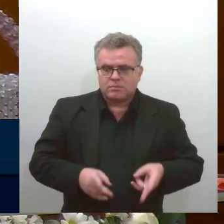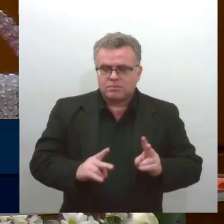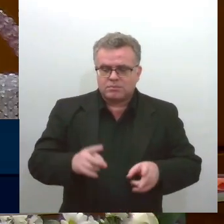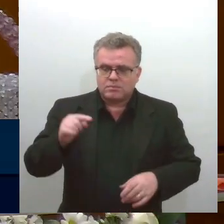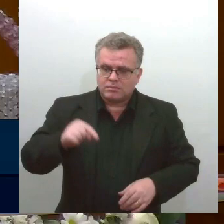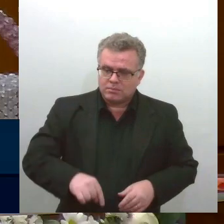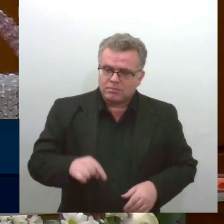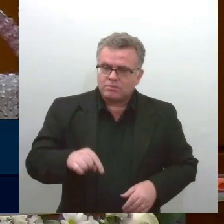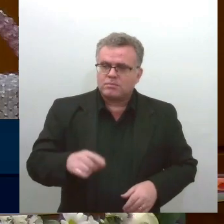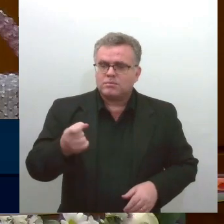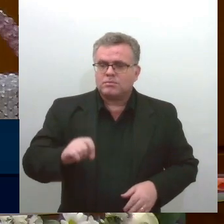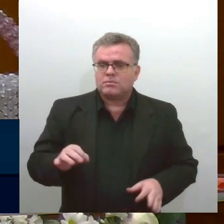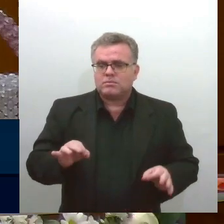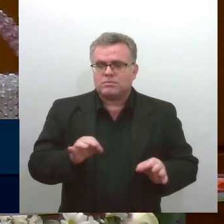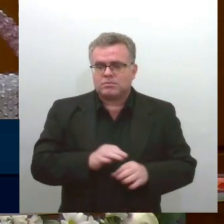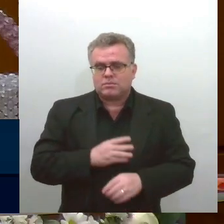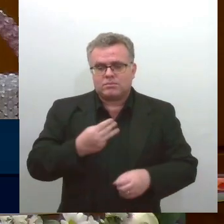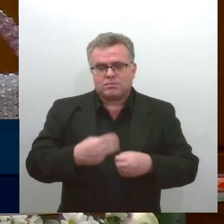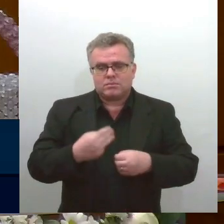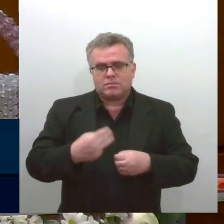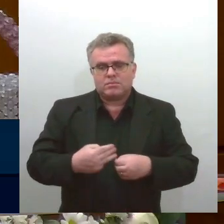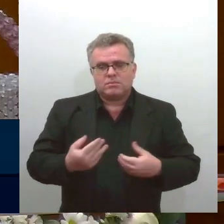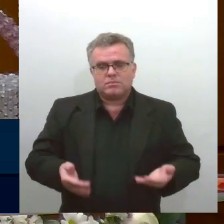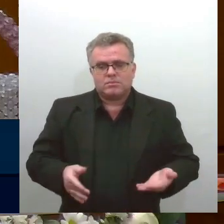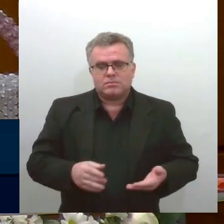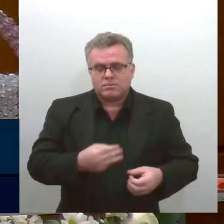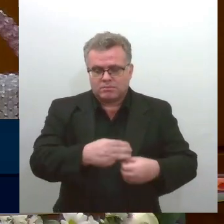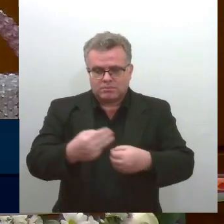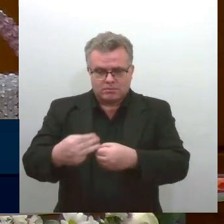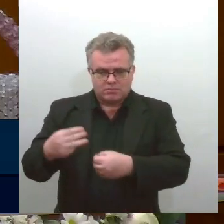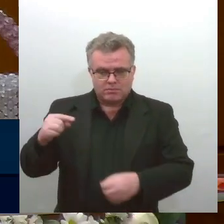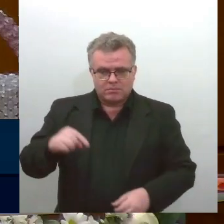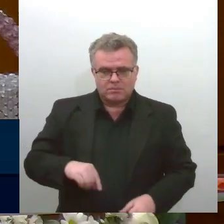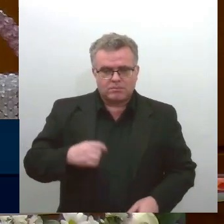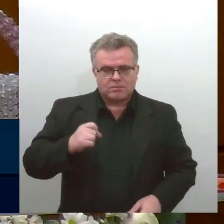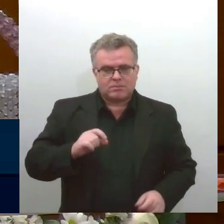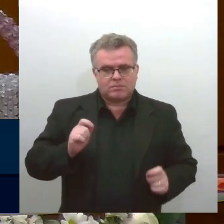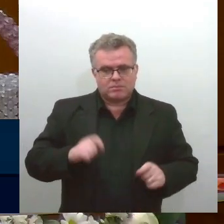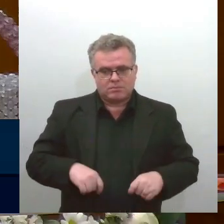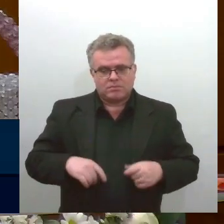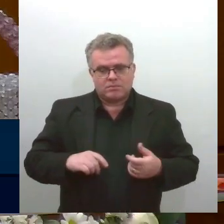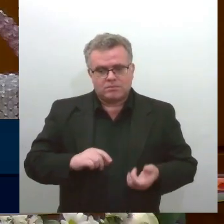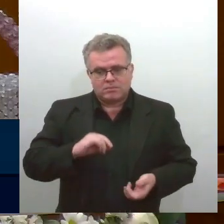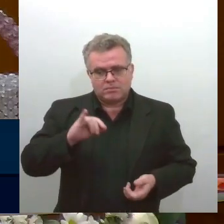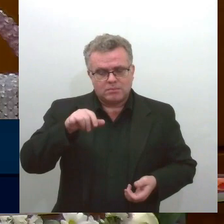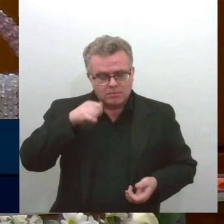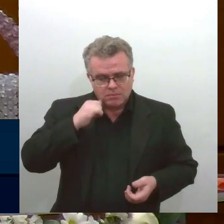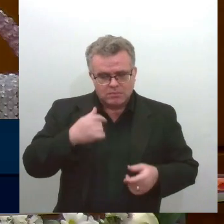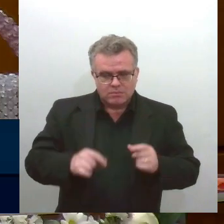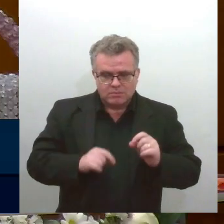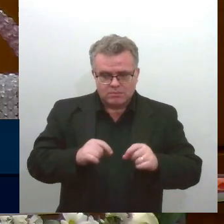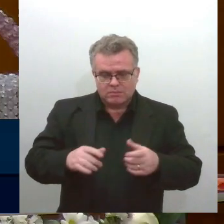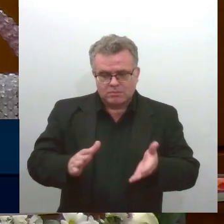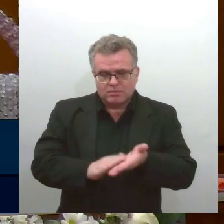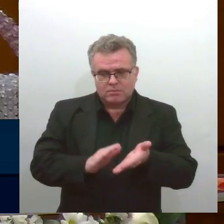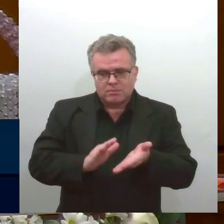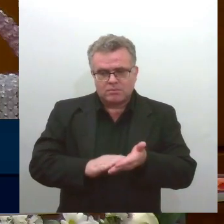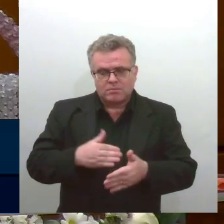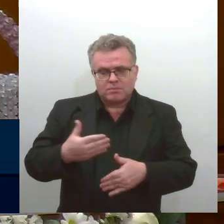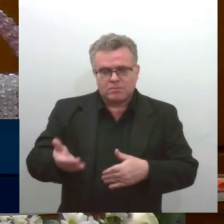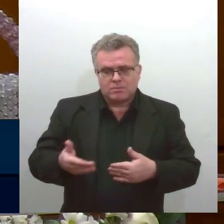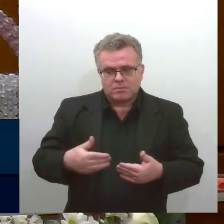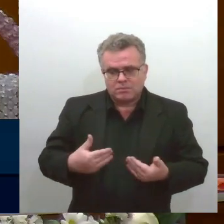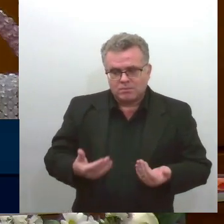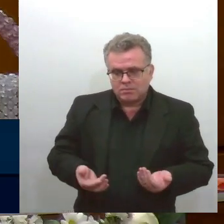nos municípios aqui do estado, como Japaratuba. Então, parabéns. Jornalista Stephanie Macedo, né, que